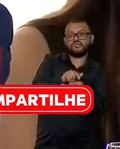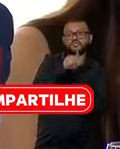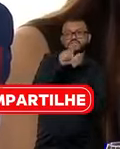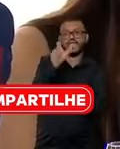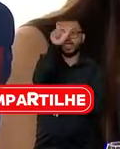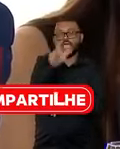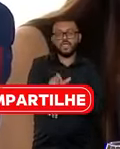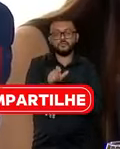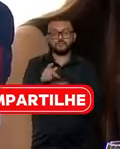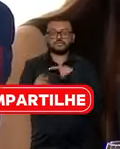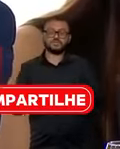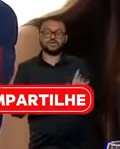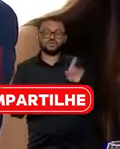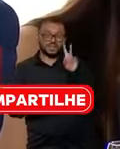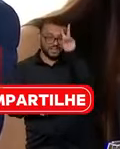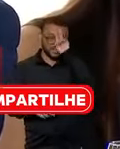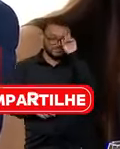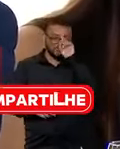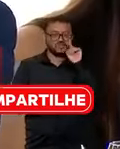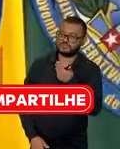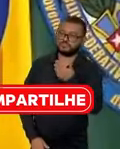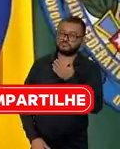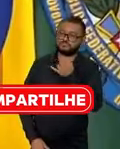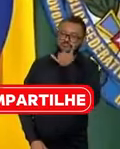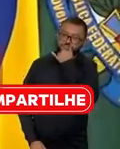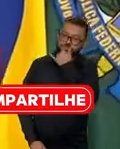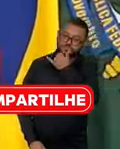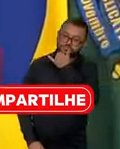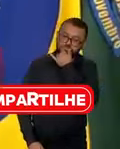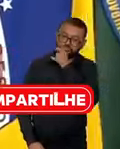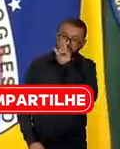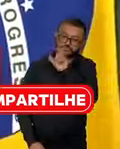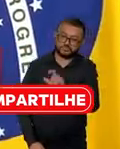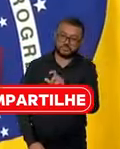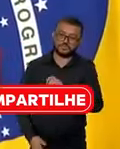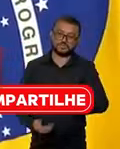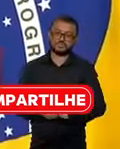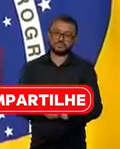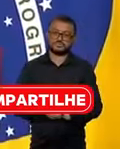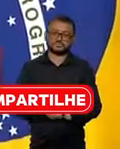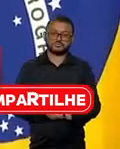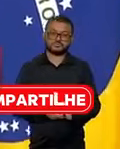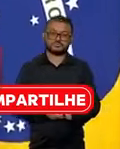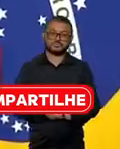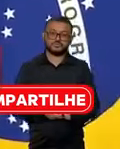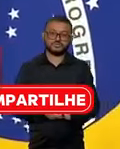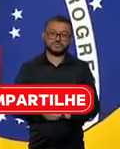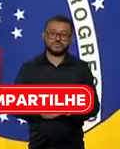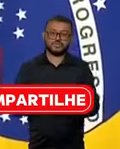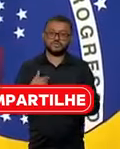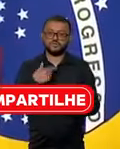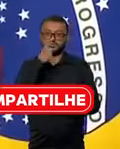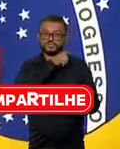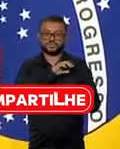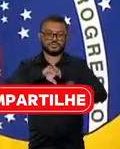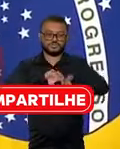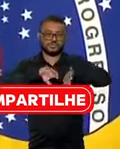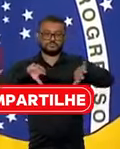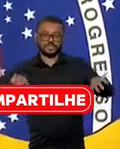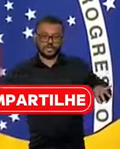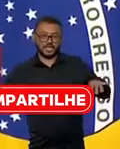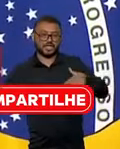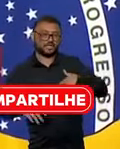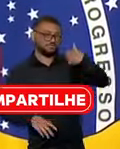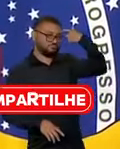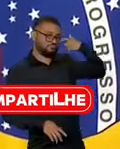foi vítima desse erro judicial? Eu não consigo me separar da figura do presidente e voltar a ser o